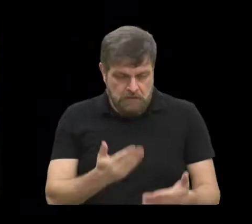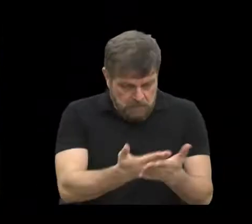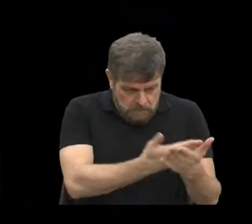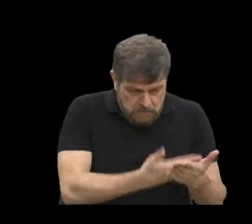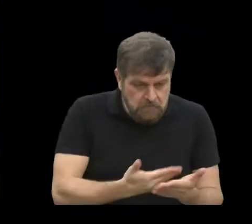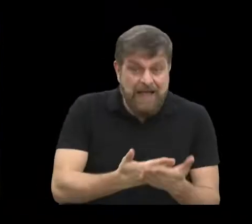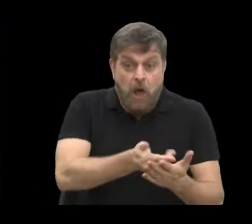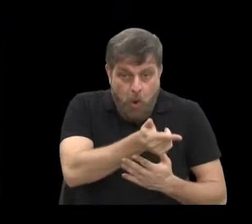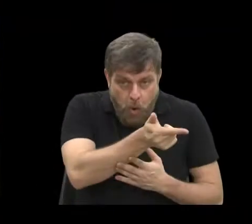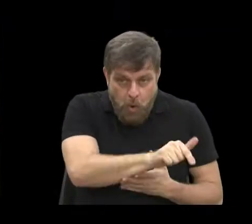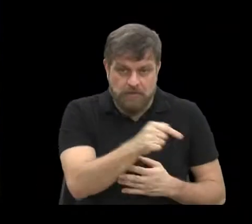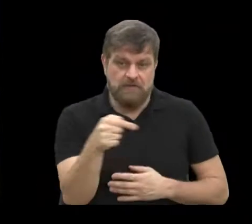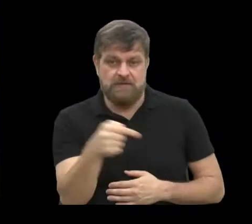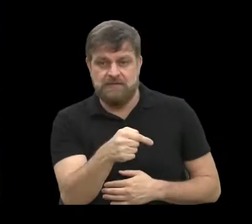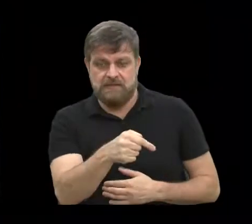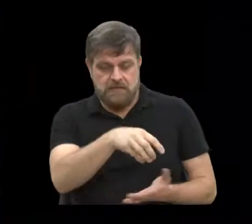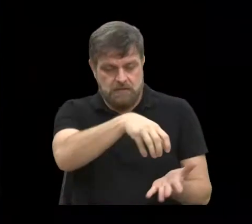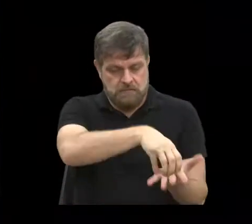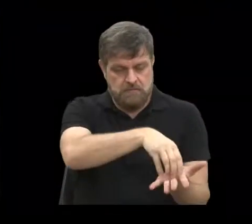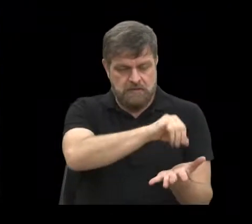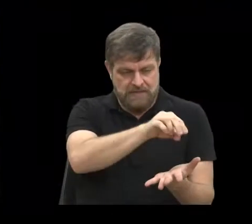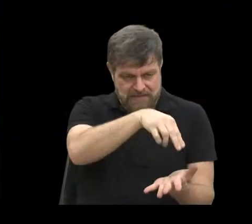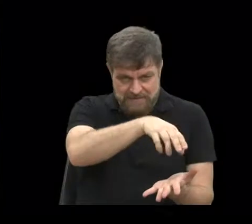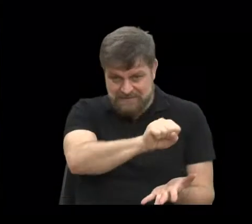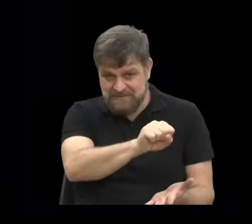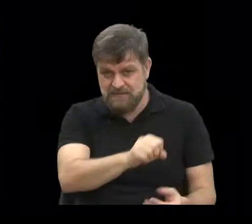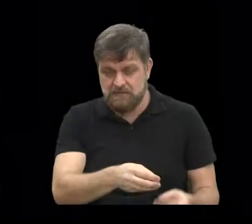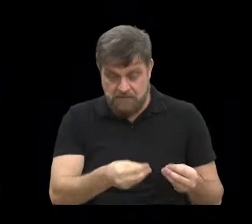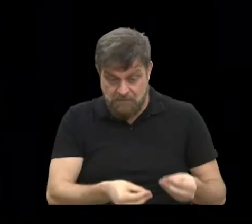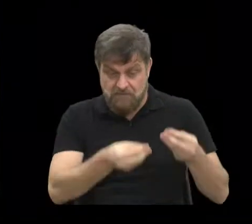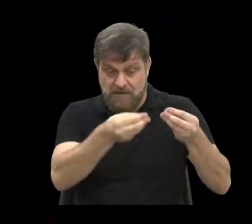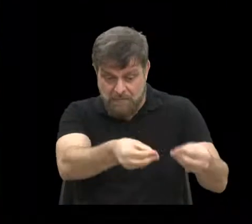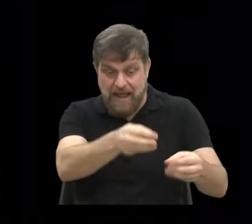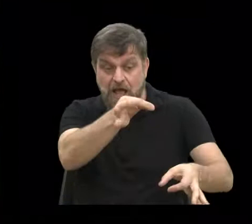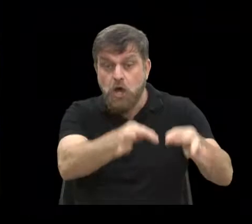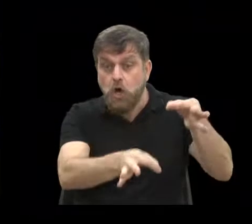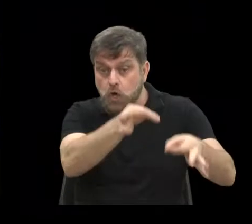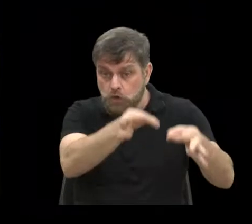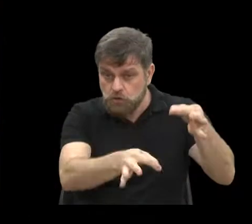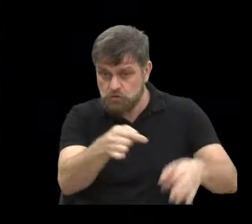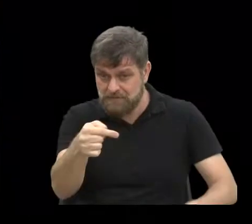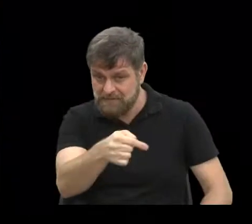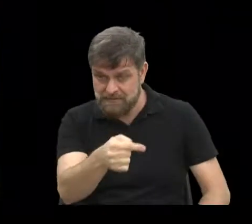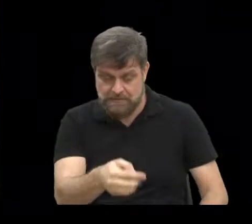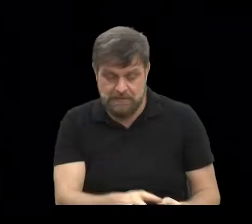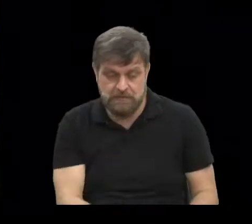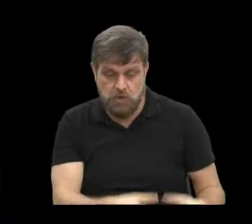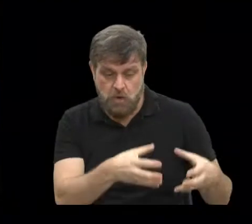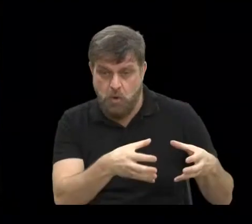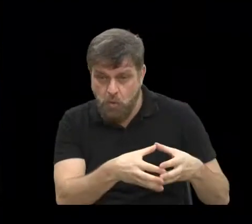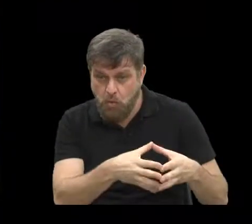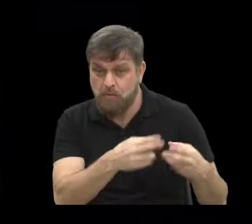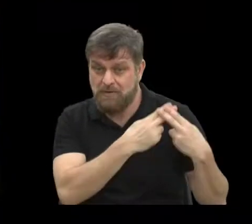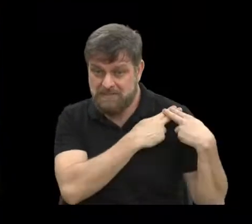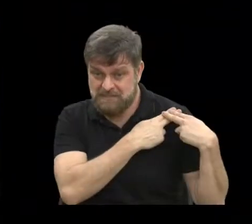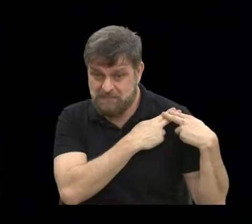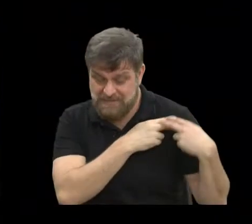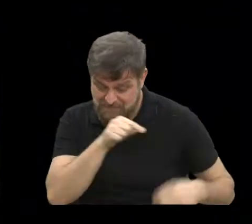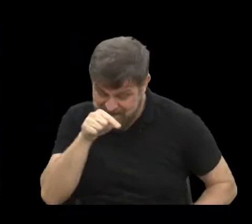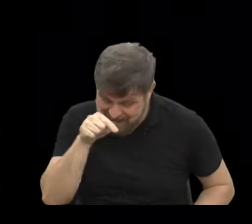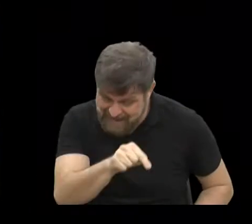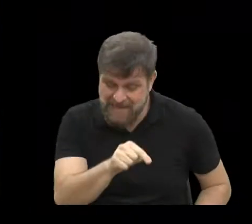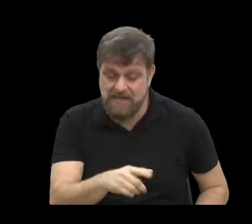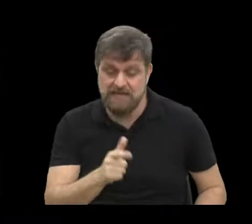certo? E, se for o caso, ele é encaminhado para a junta de recursos para avaliação por esse órgão colegiado,